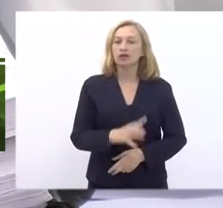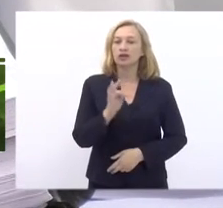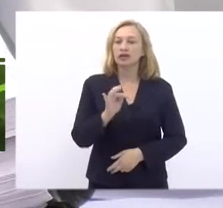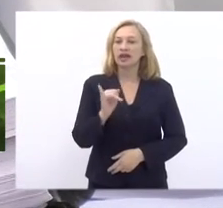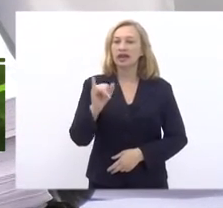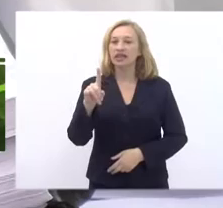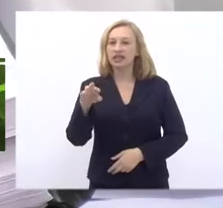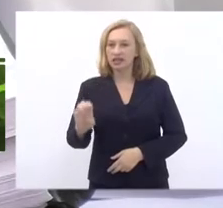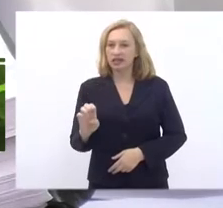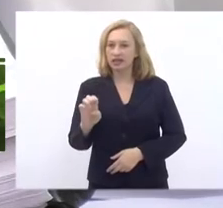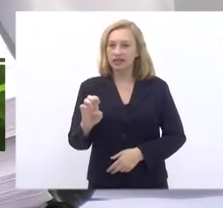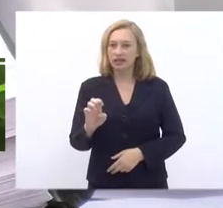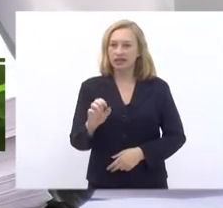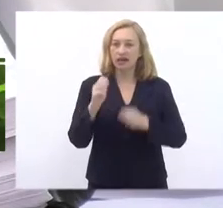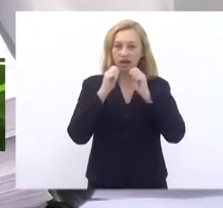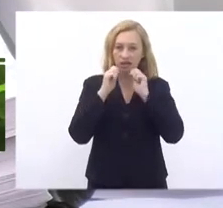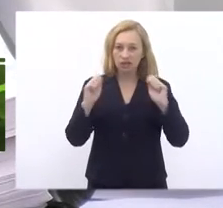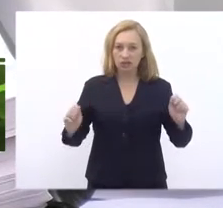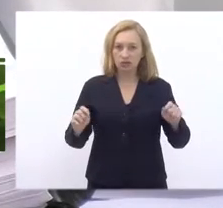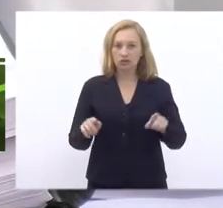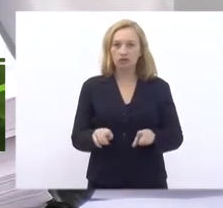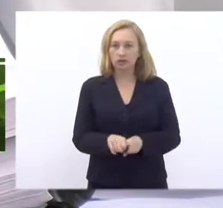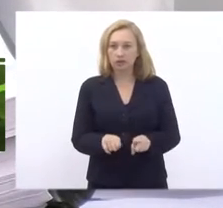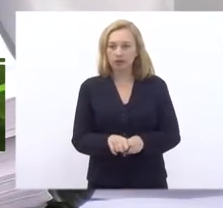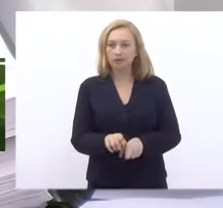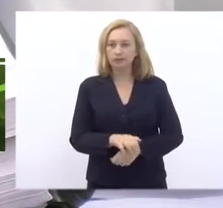Taíde, assessora.